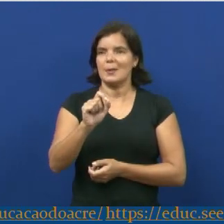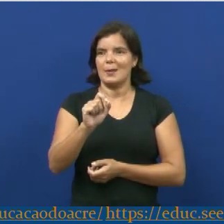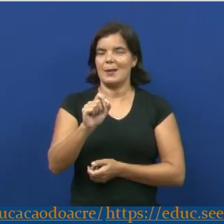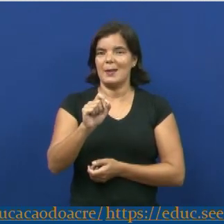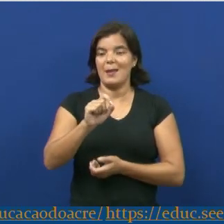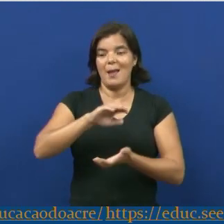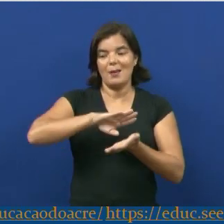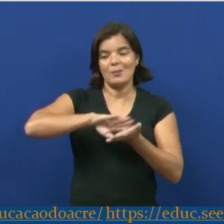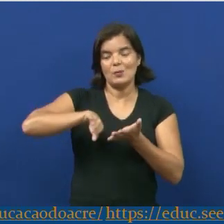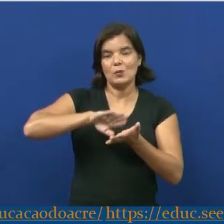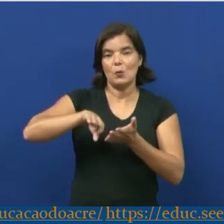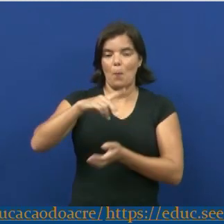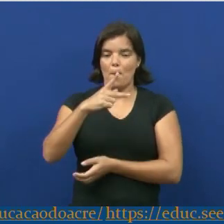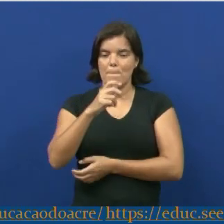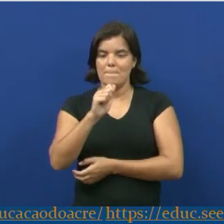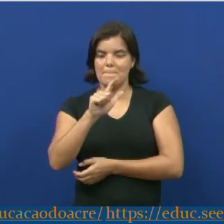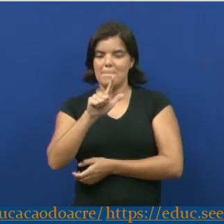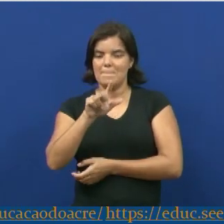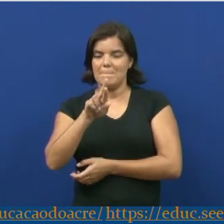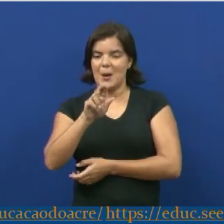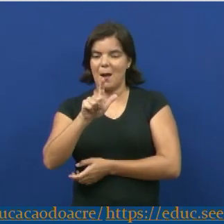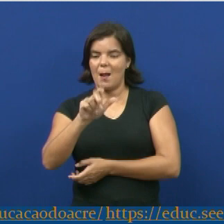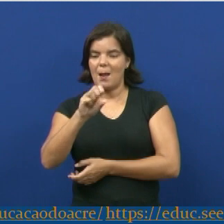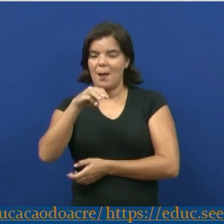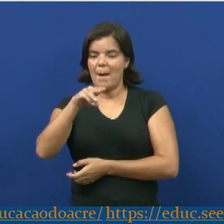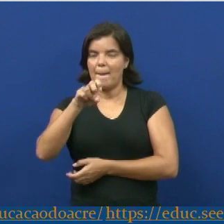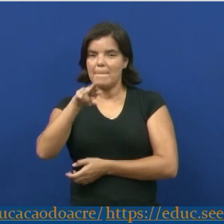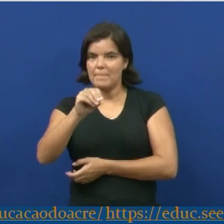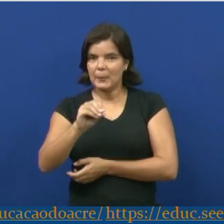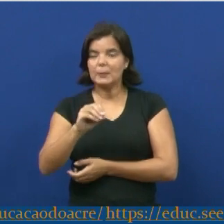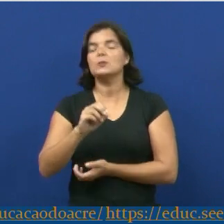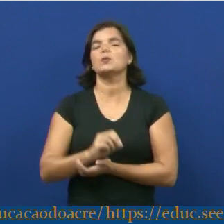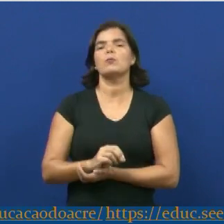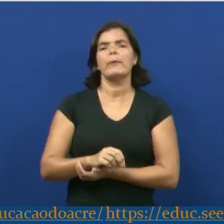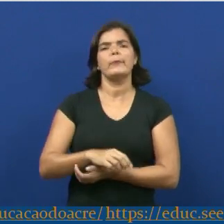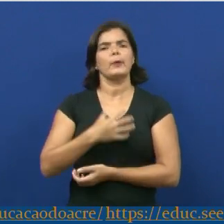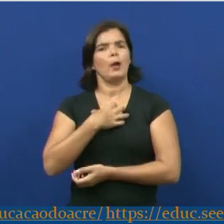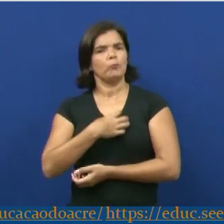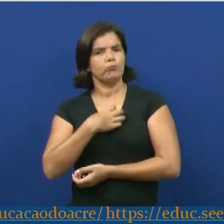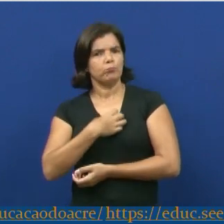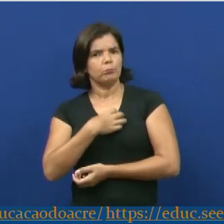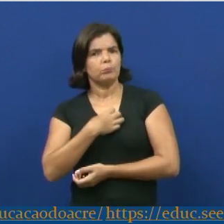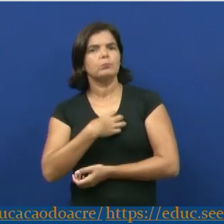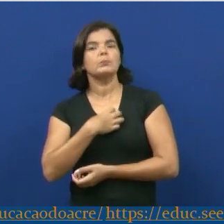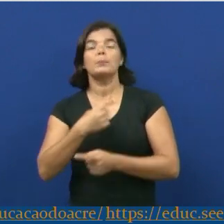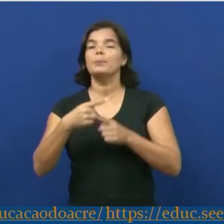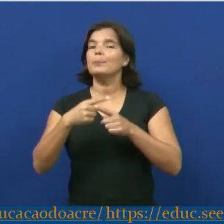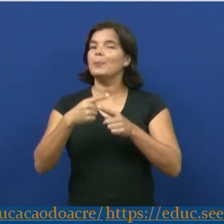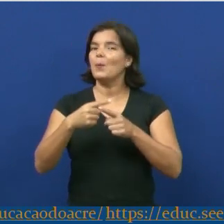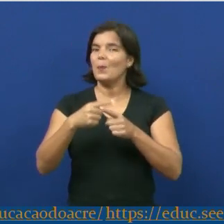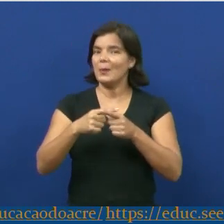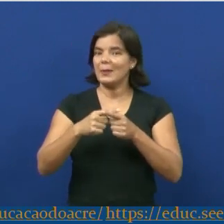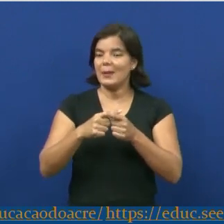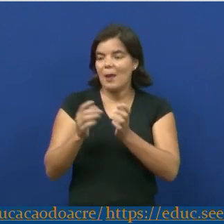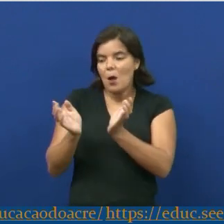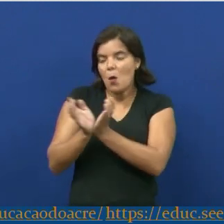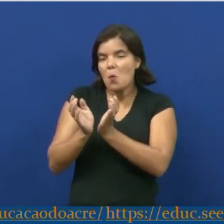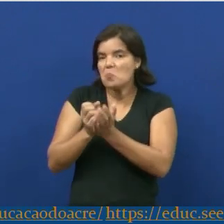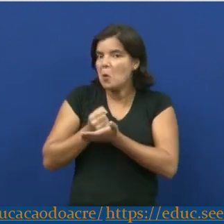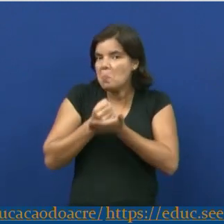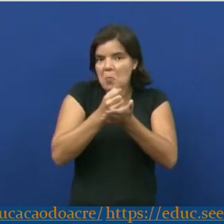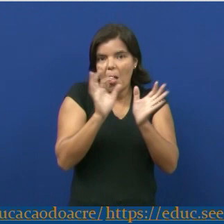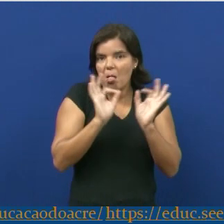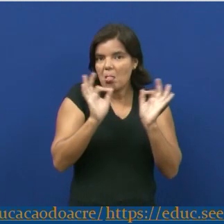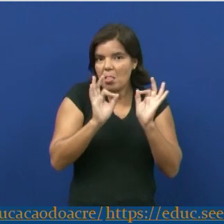dissolução do parlamento. Em 1653, o Oliver vai se chatear, né, porque uma parte do parlamento não o